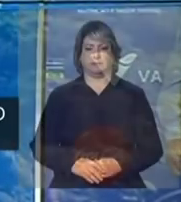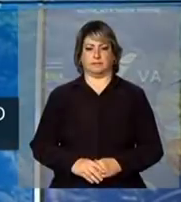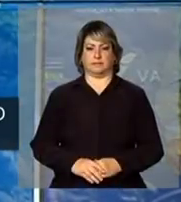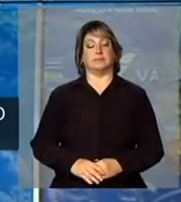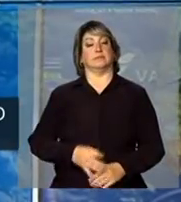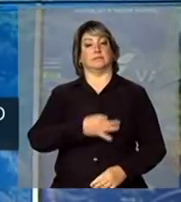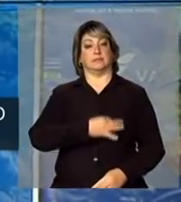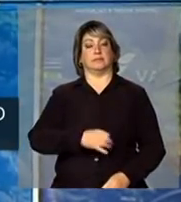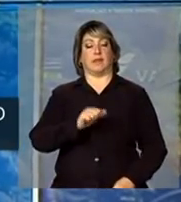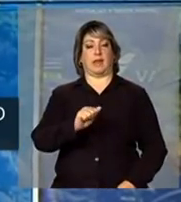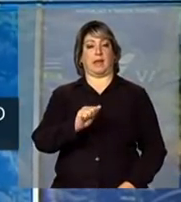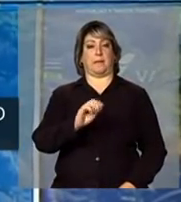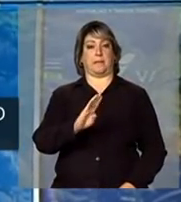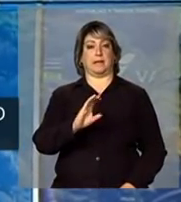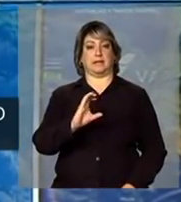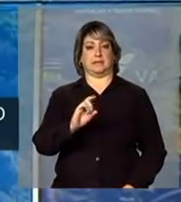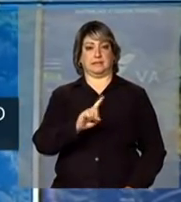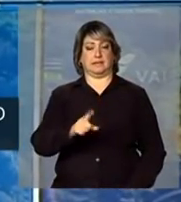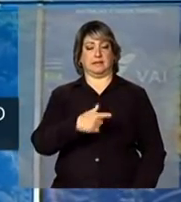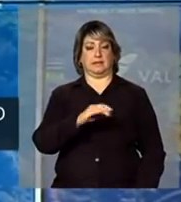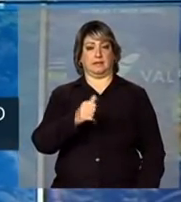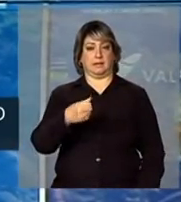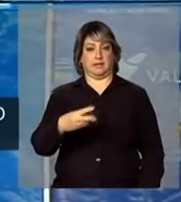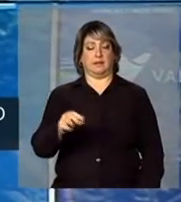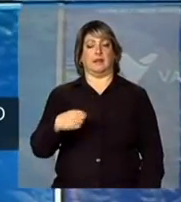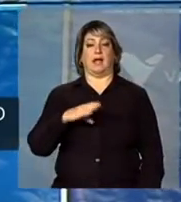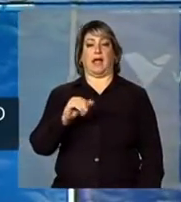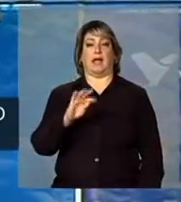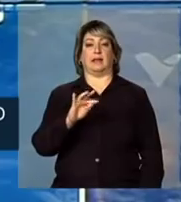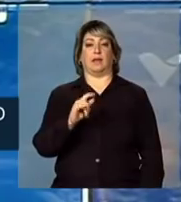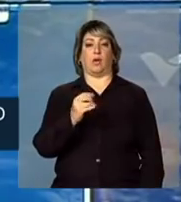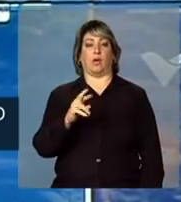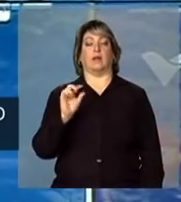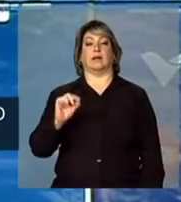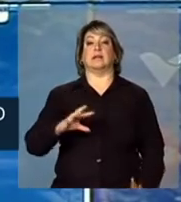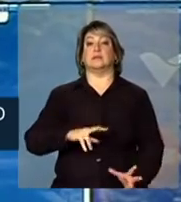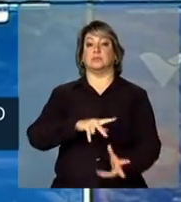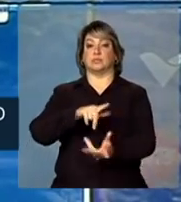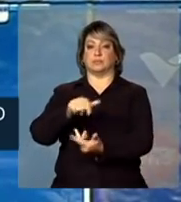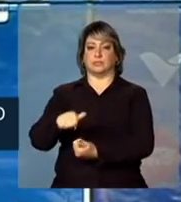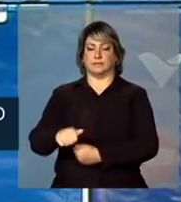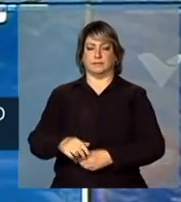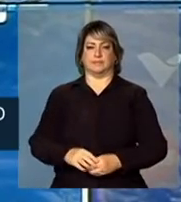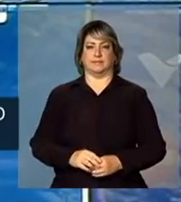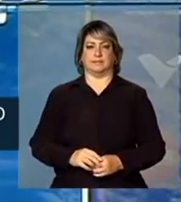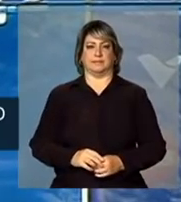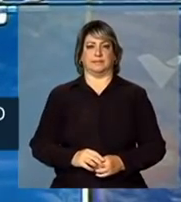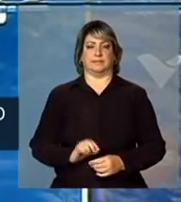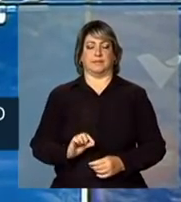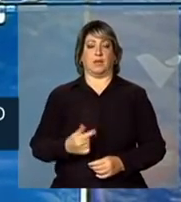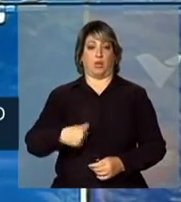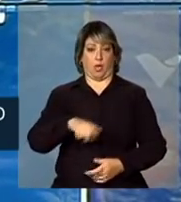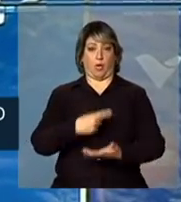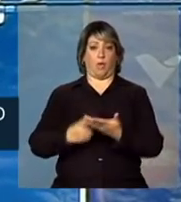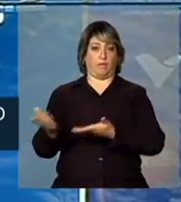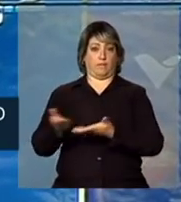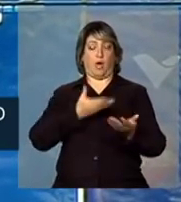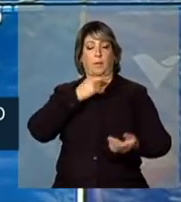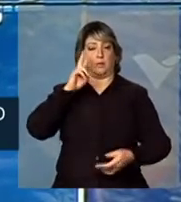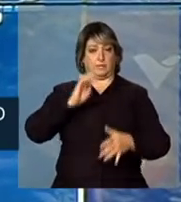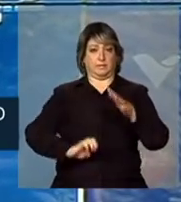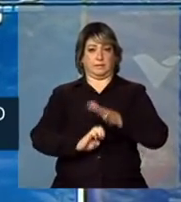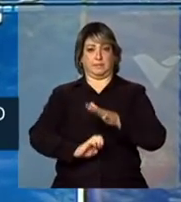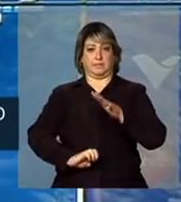Mérito ABCZ 2013, categoria internacional. Convidamos o empresário e